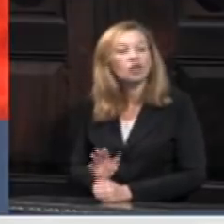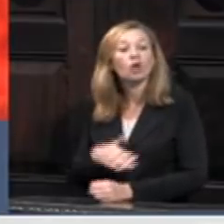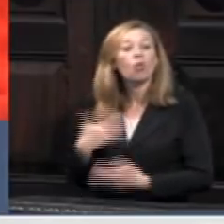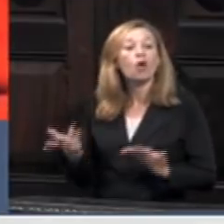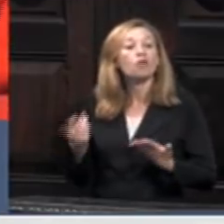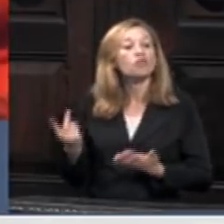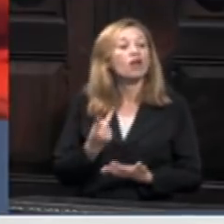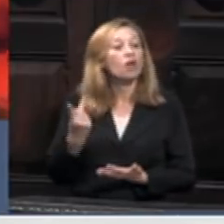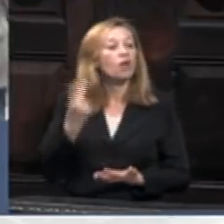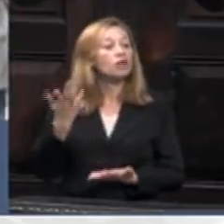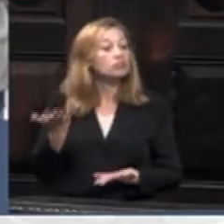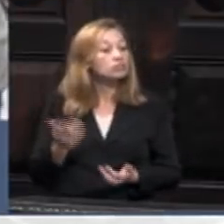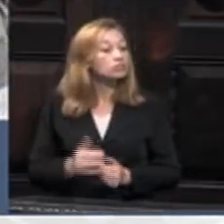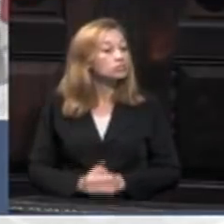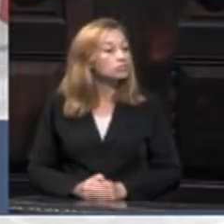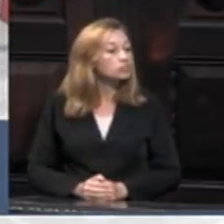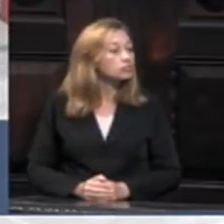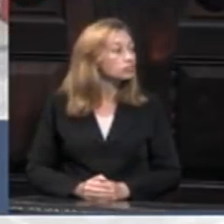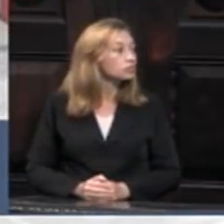Eliomar?